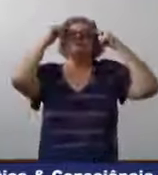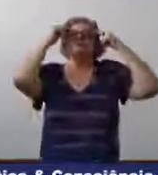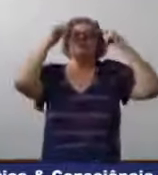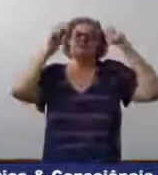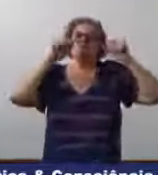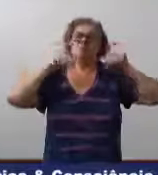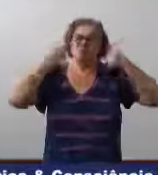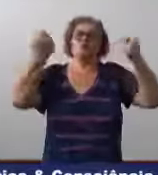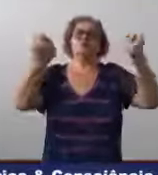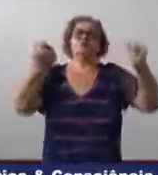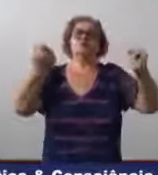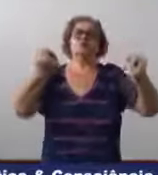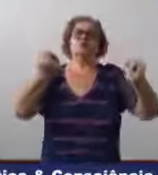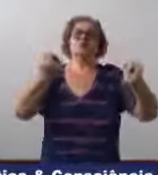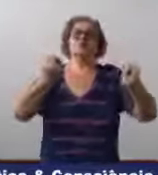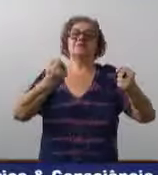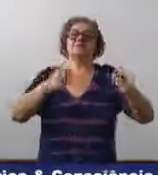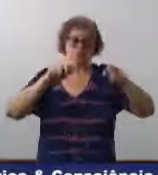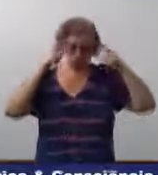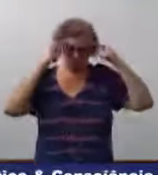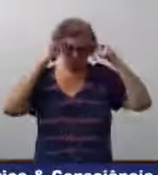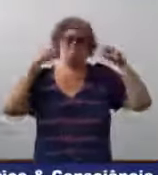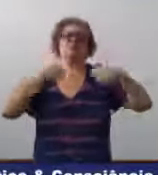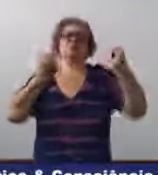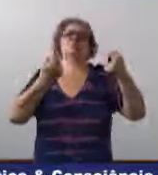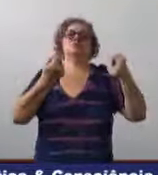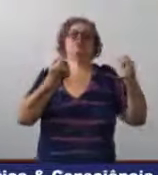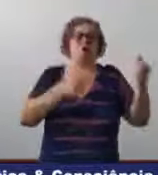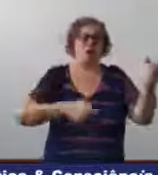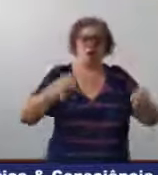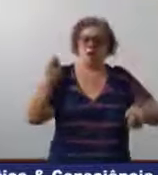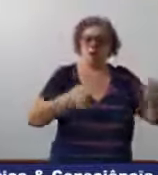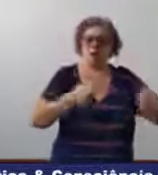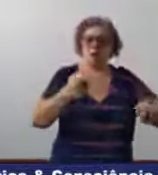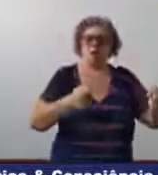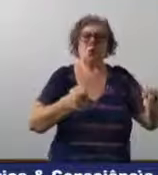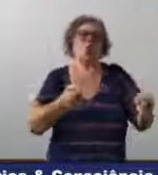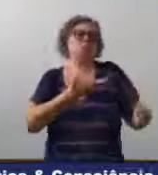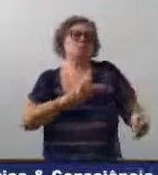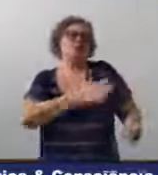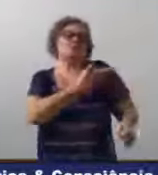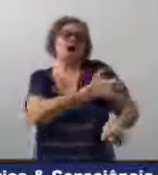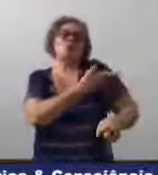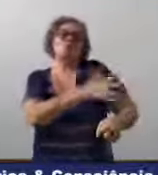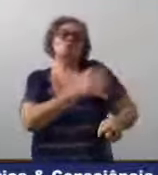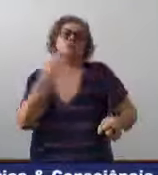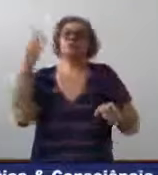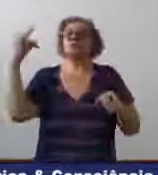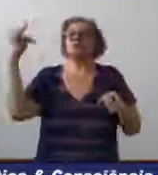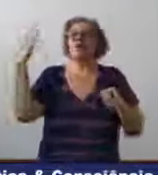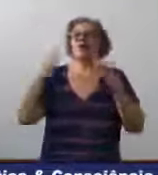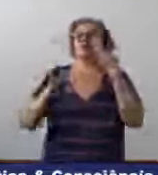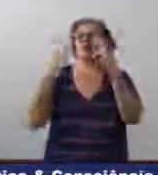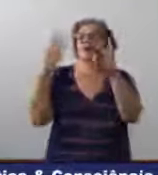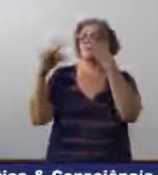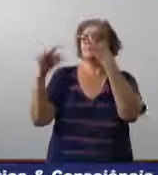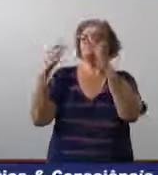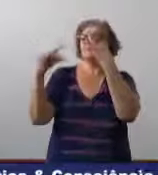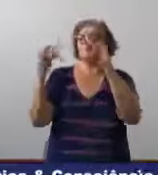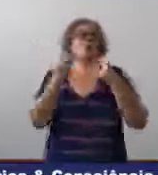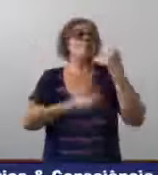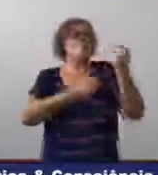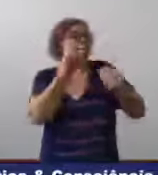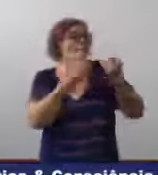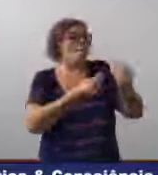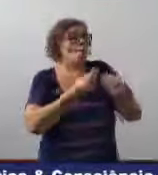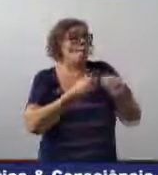seu pensamento. E o piloto, acostumado à tecnologia, à crença chamada objetiva, dizia: como é que